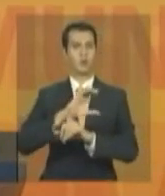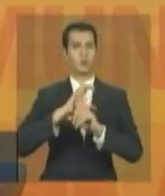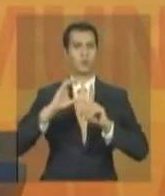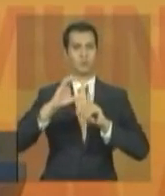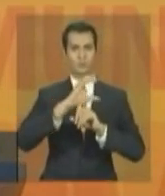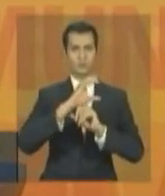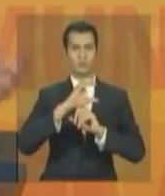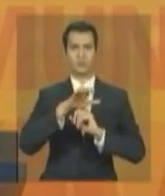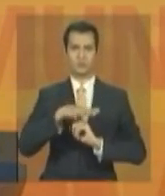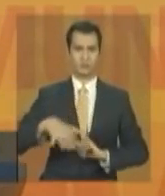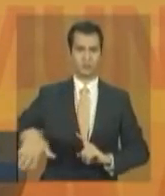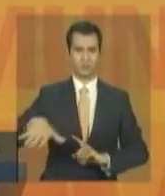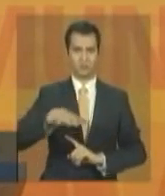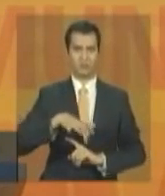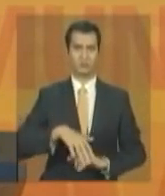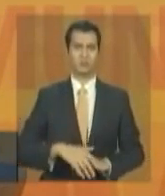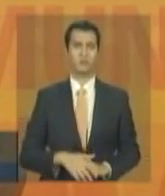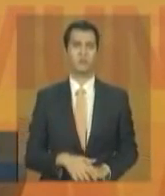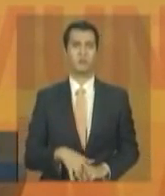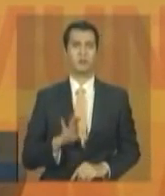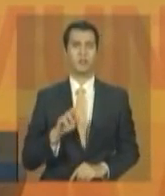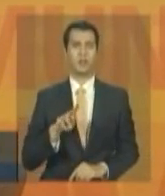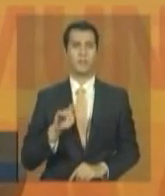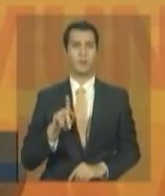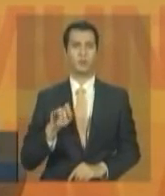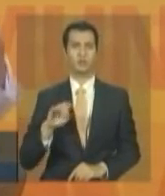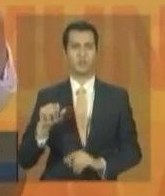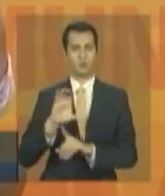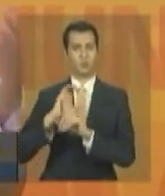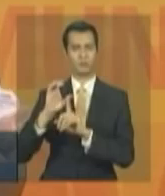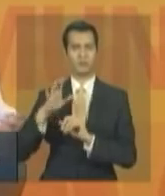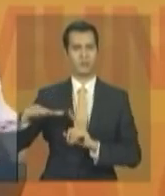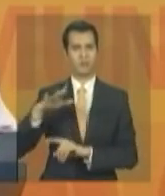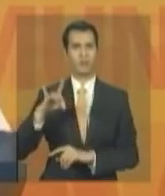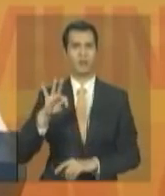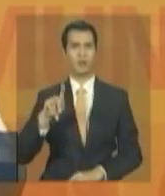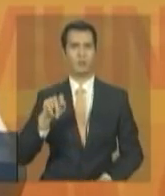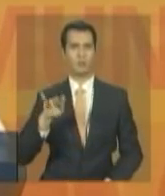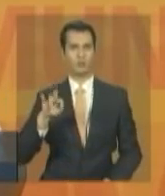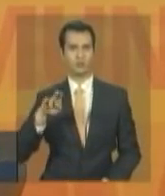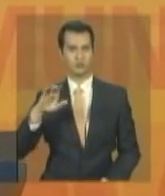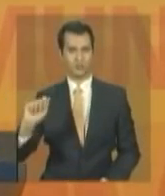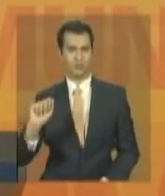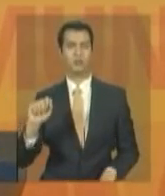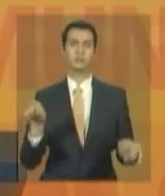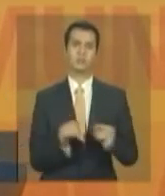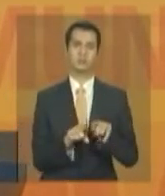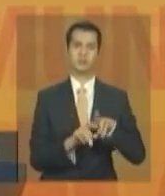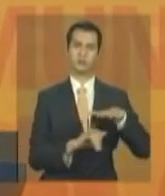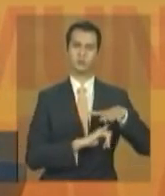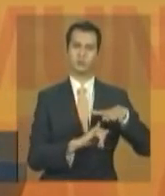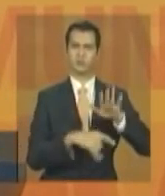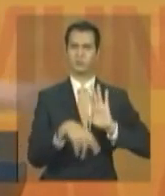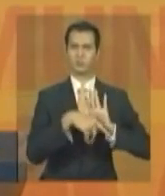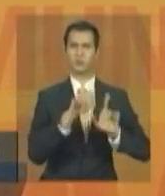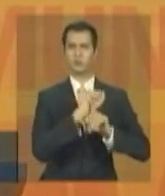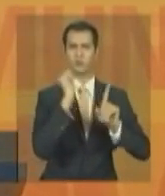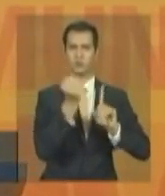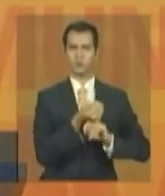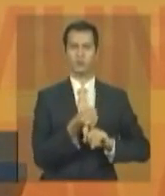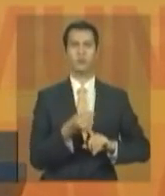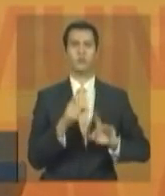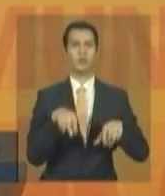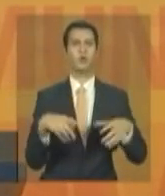comunidades, as chamadas comunidades terapêuticas, as outras instituições da sociedade, o